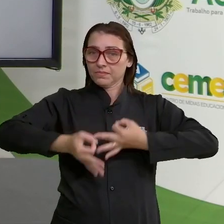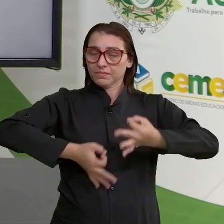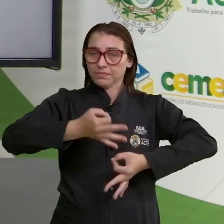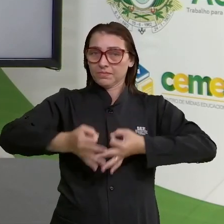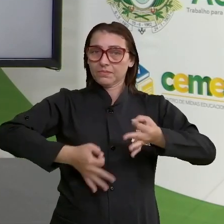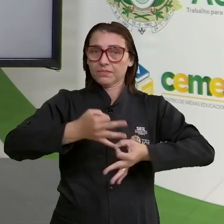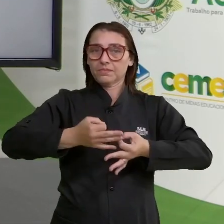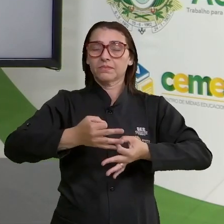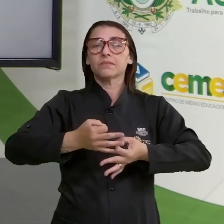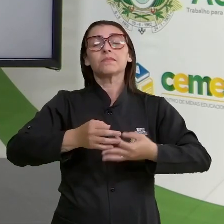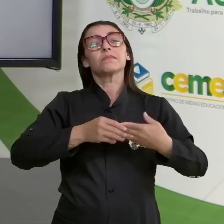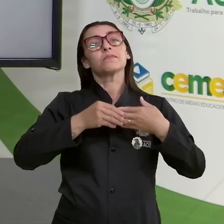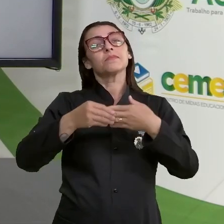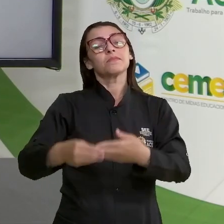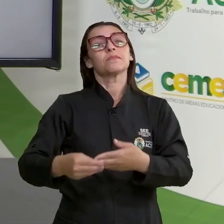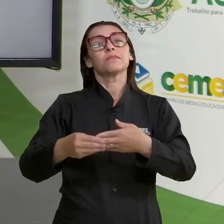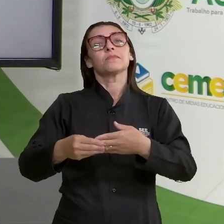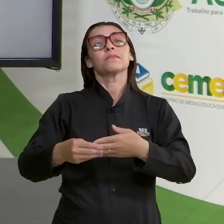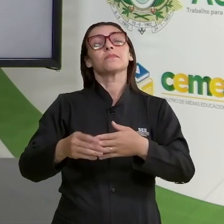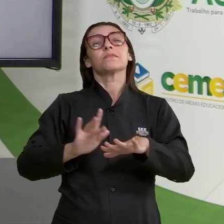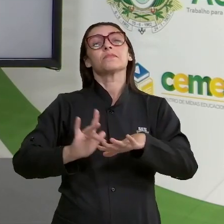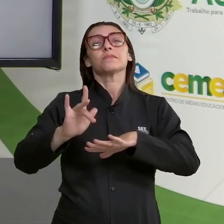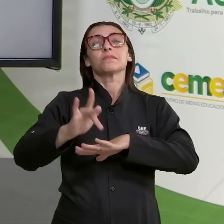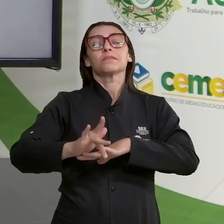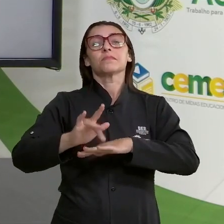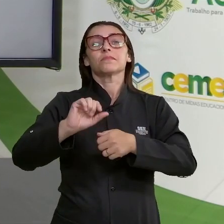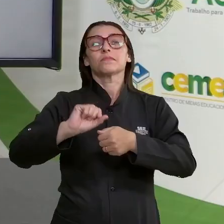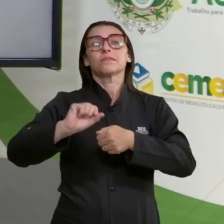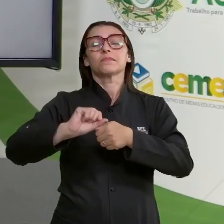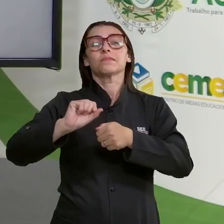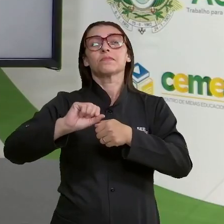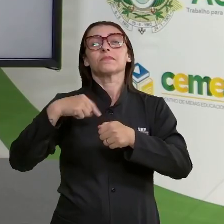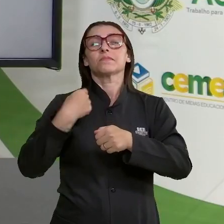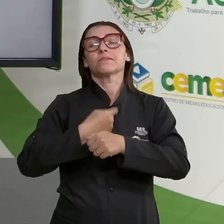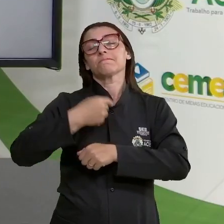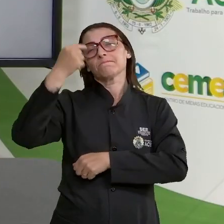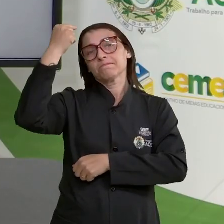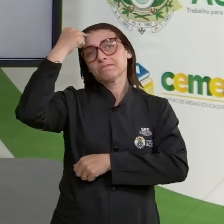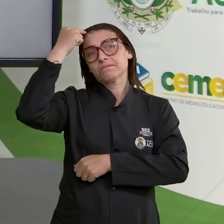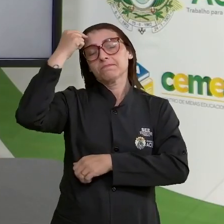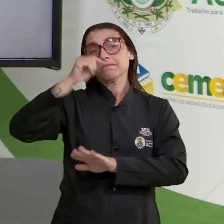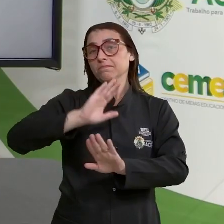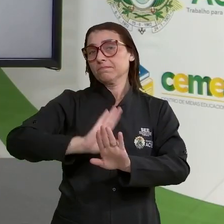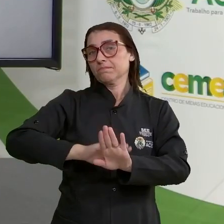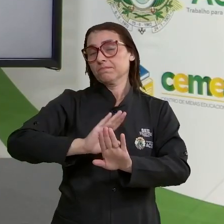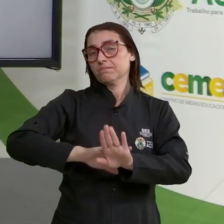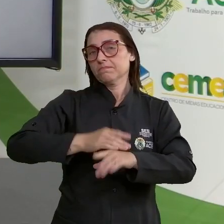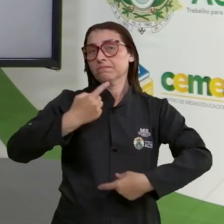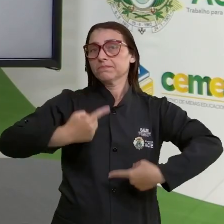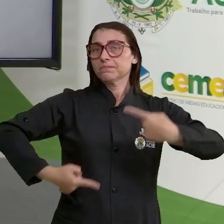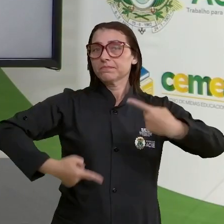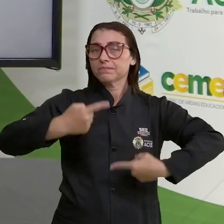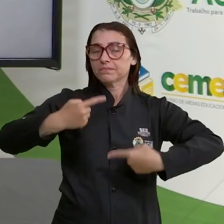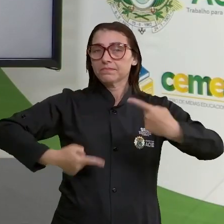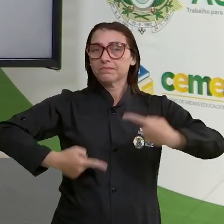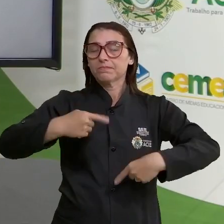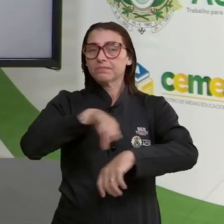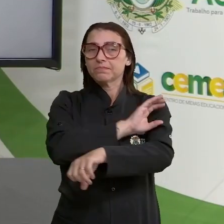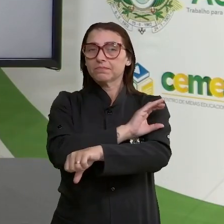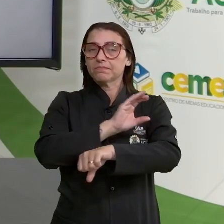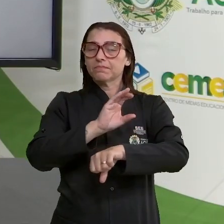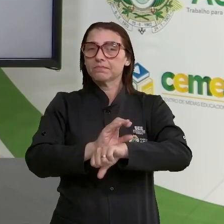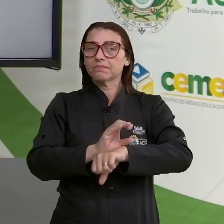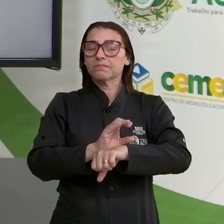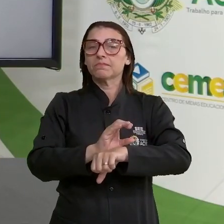são trazidos nessas redes, fazendo com que a gente pense sobre ideologia, sobre política,